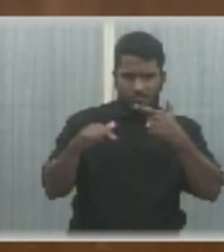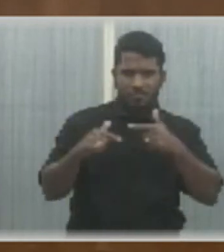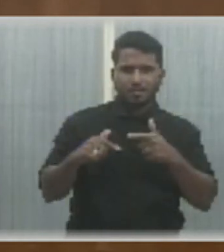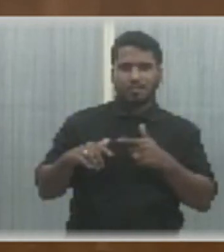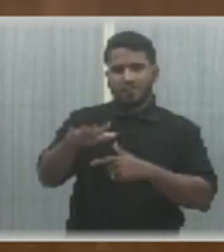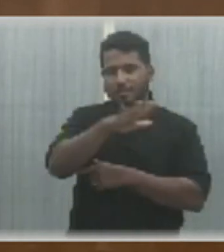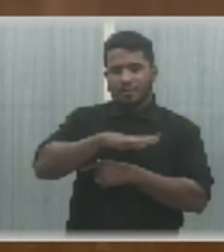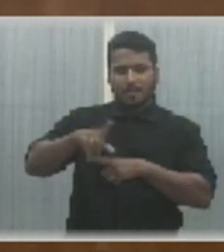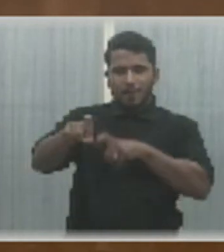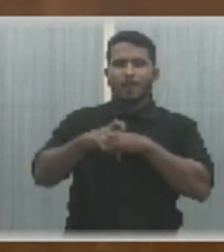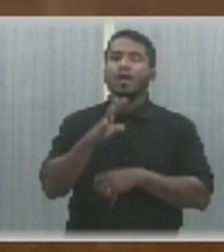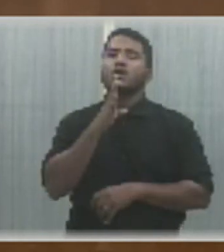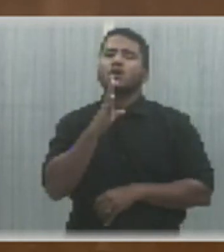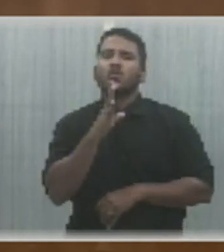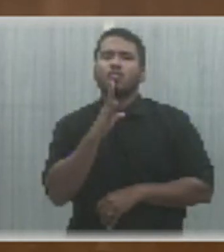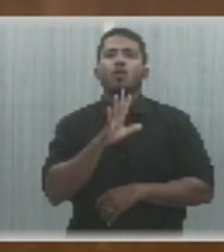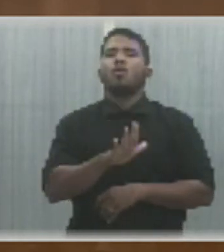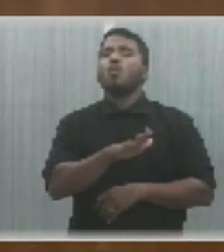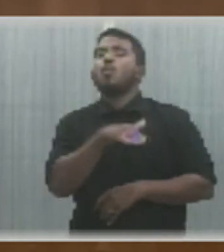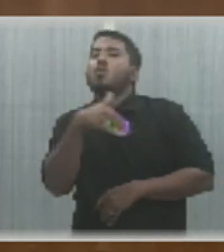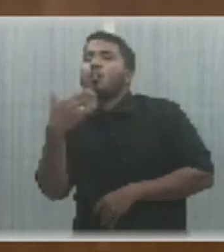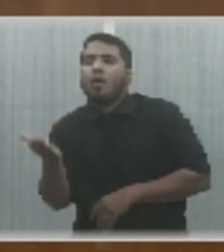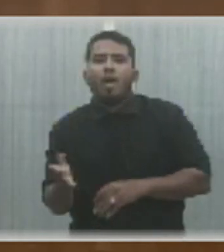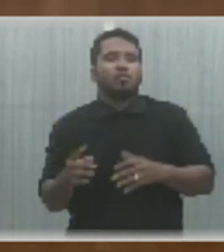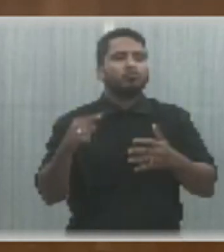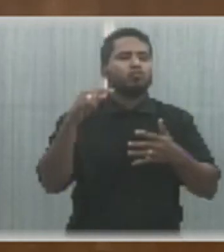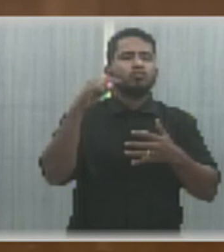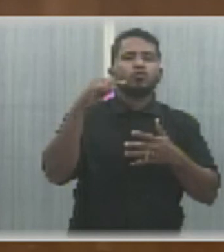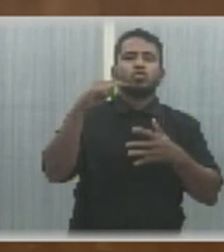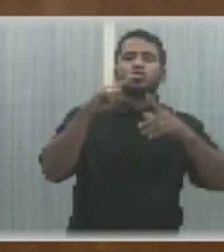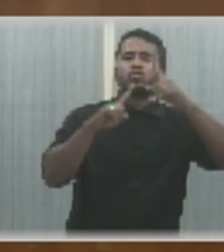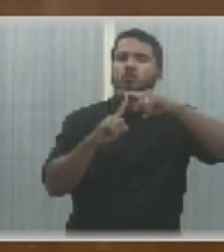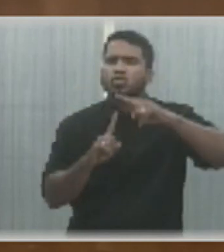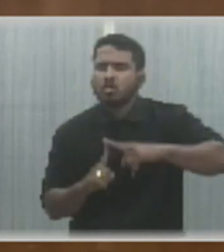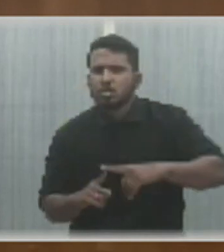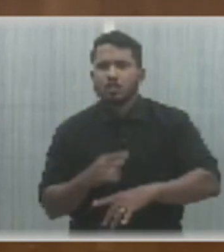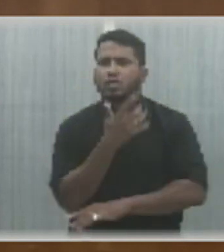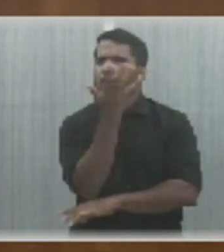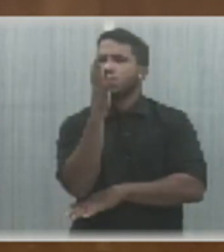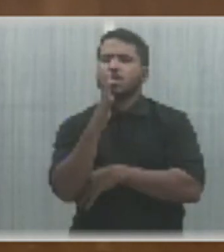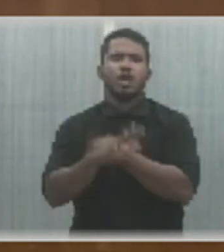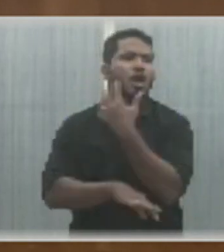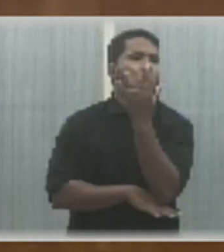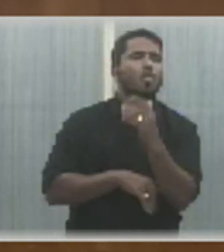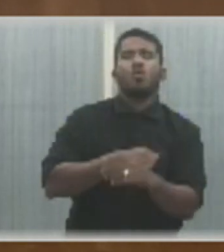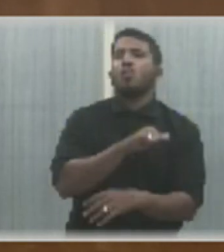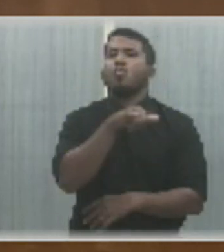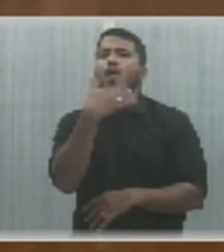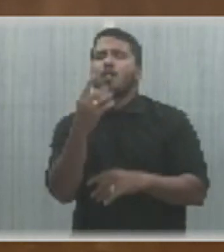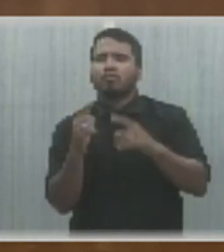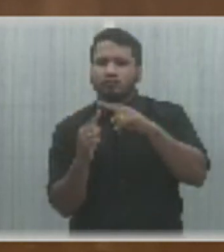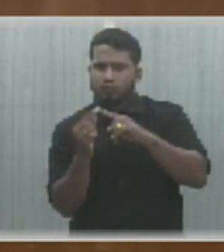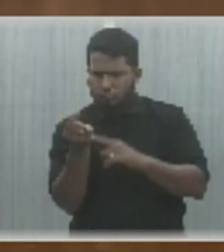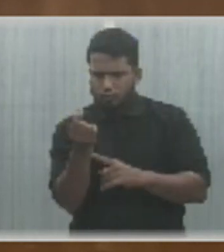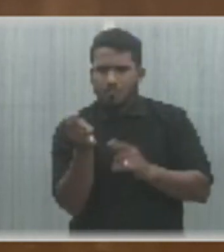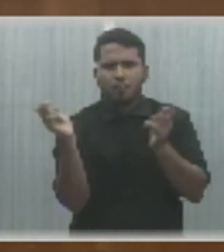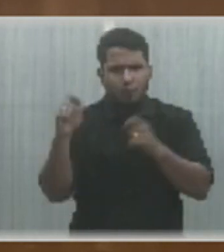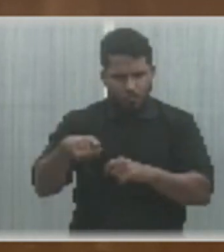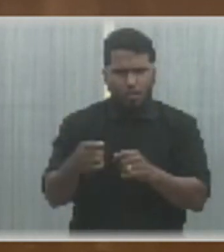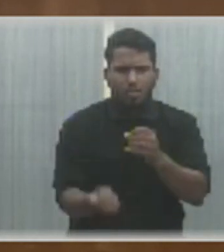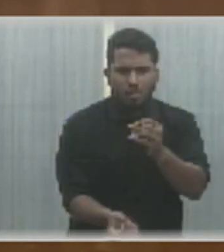do campo que conhecem quais são as espécies, quais são as sementes de qualidade para